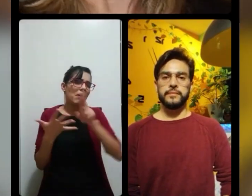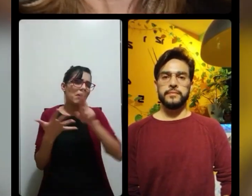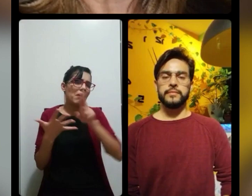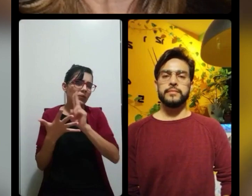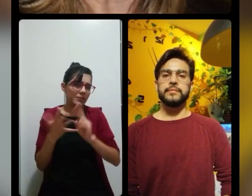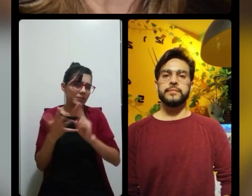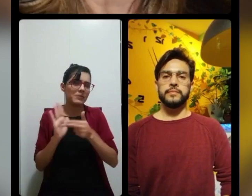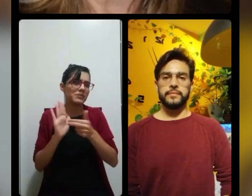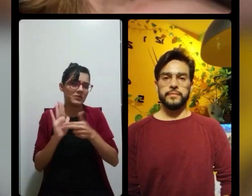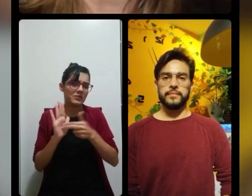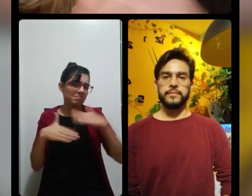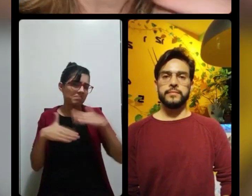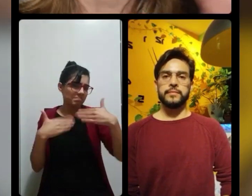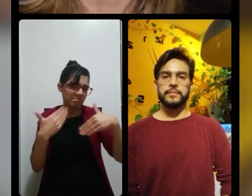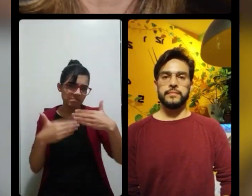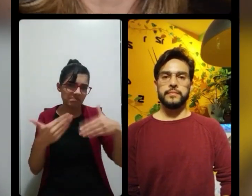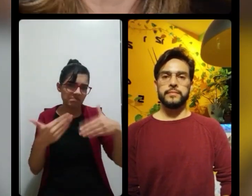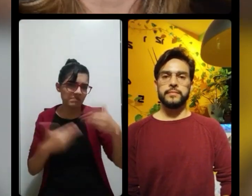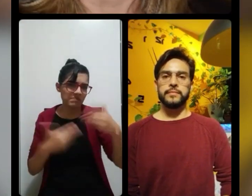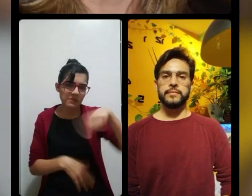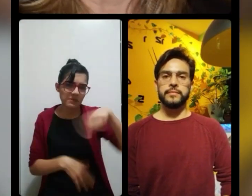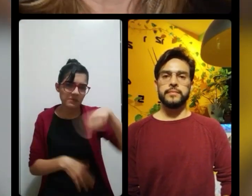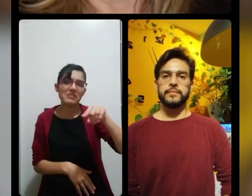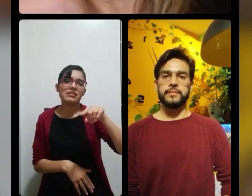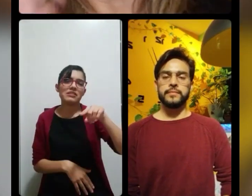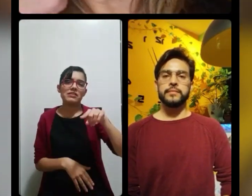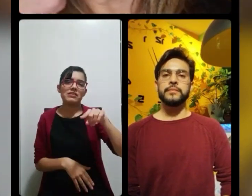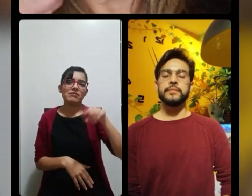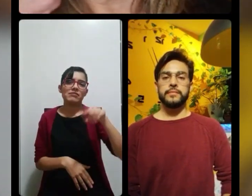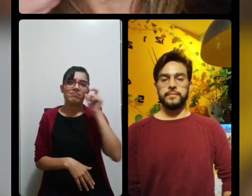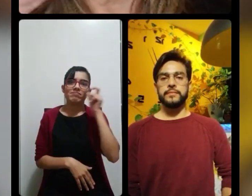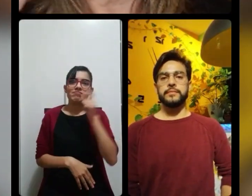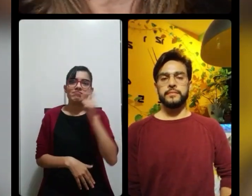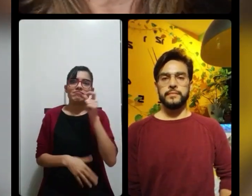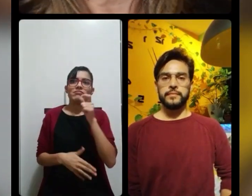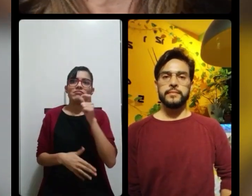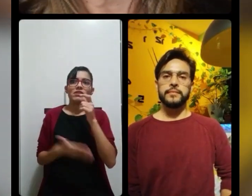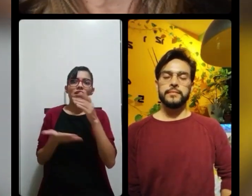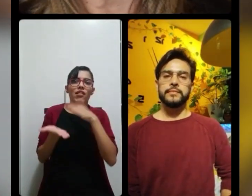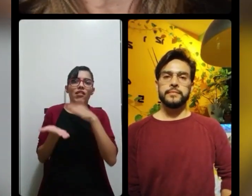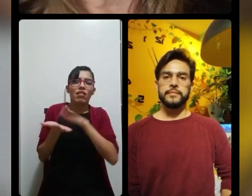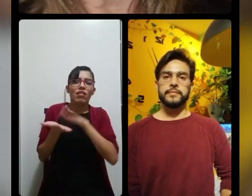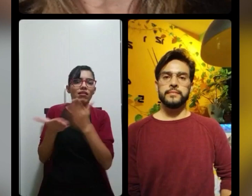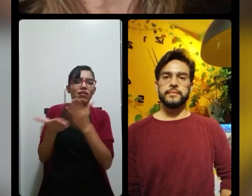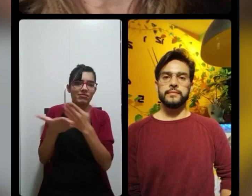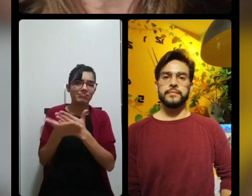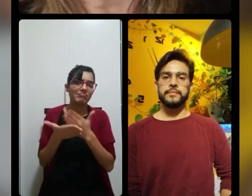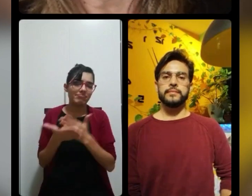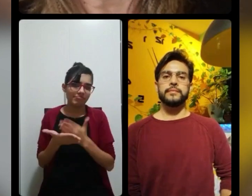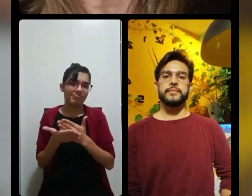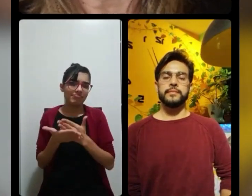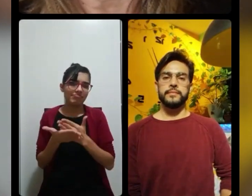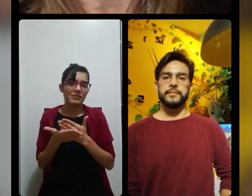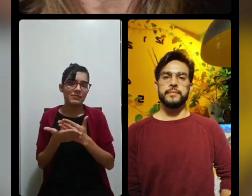desfiando nas principais obras. A intenção é,